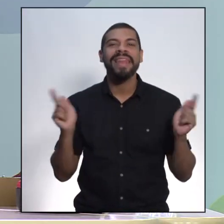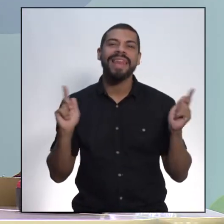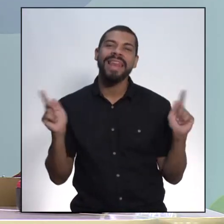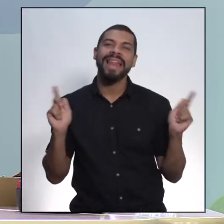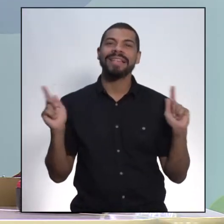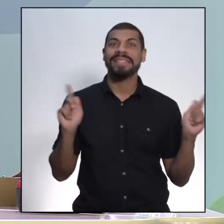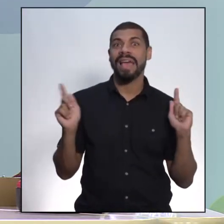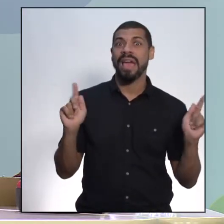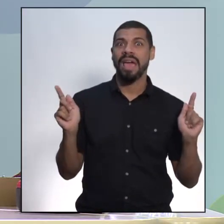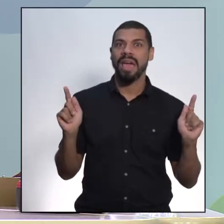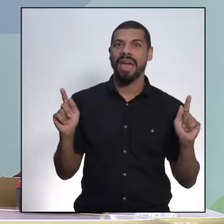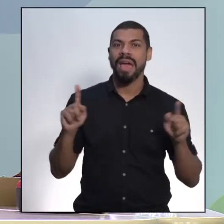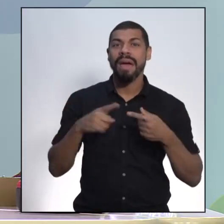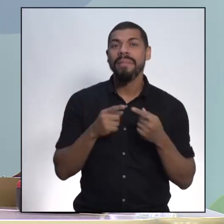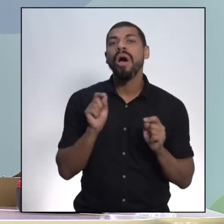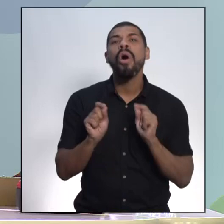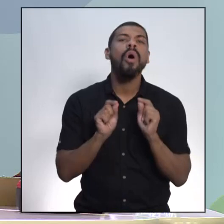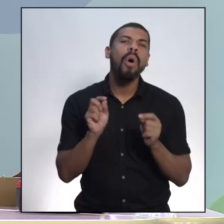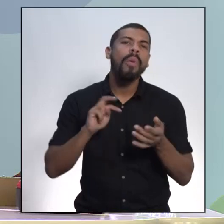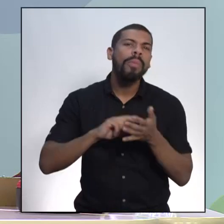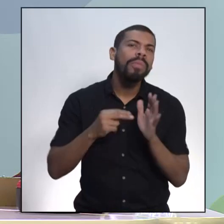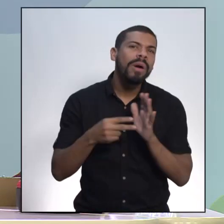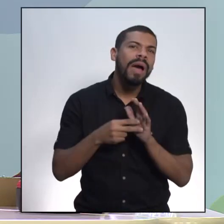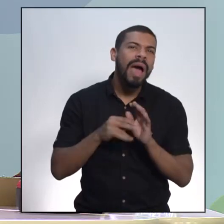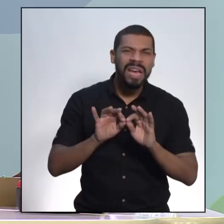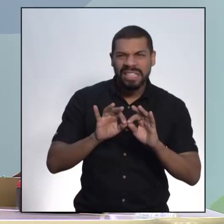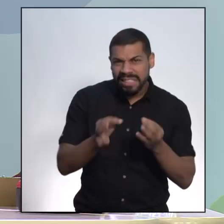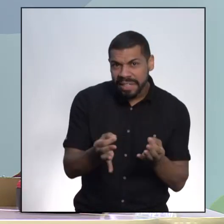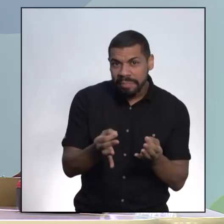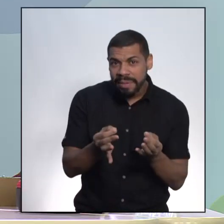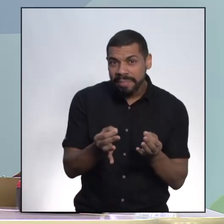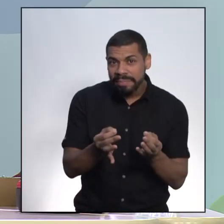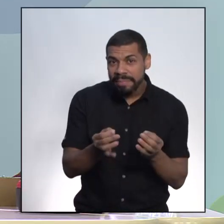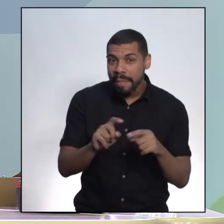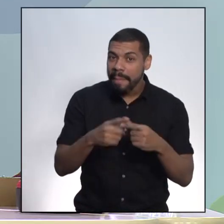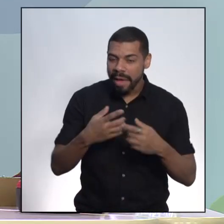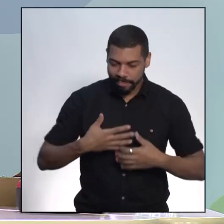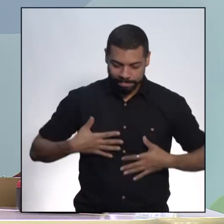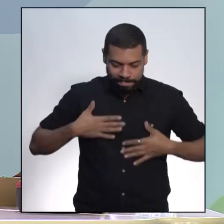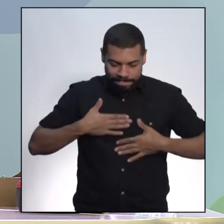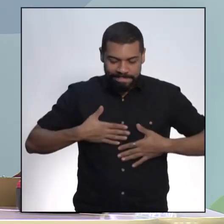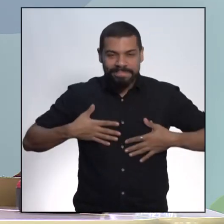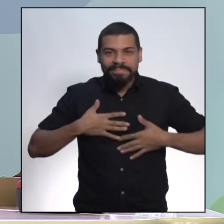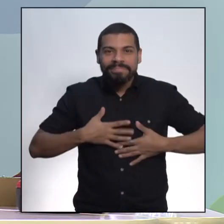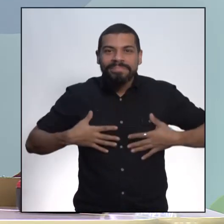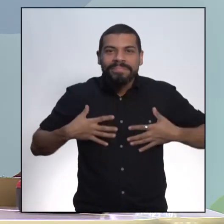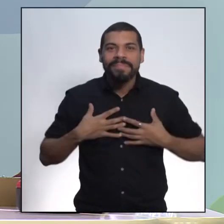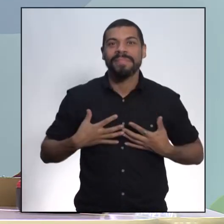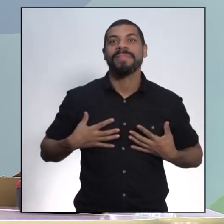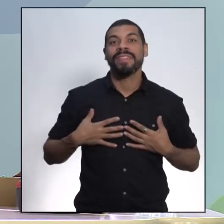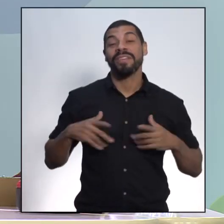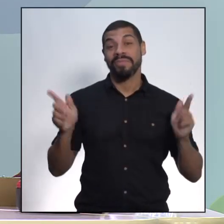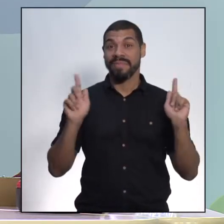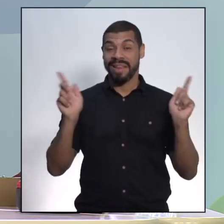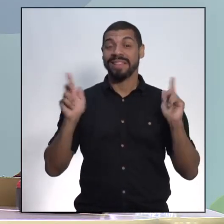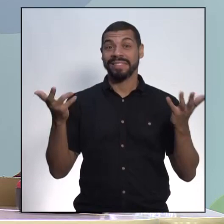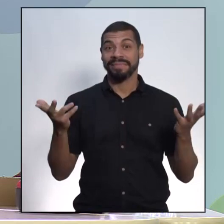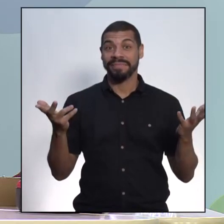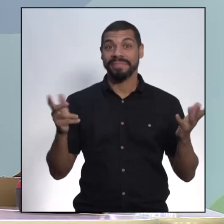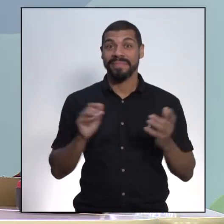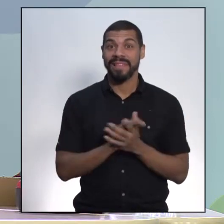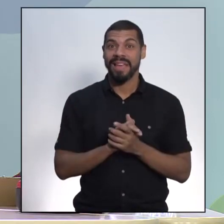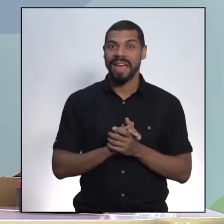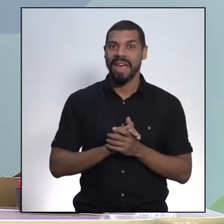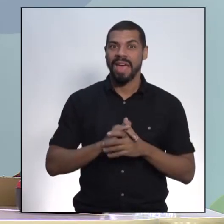Né? Só que essa invenção que parece ser simples, ela vai te dar um prazer, vai te dar o lazer. Né? E, de repente,